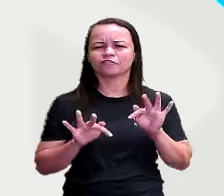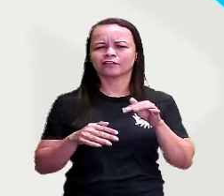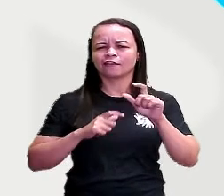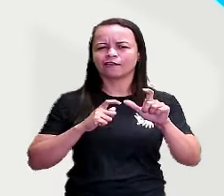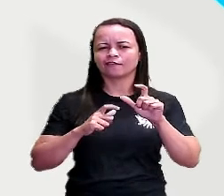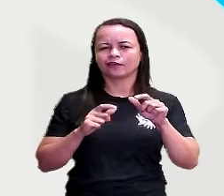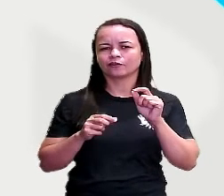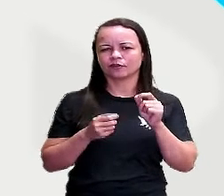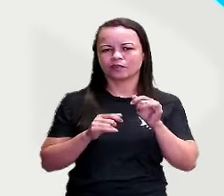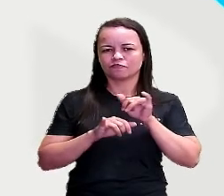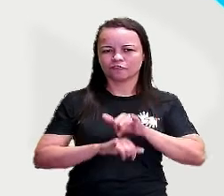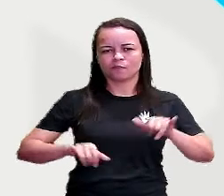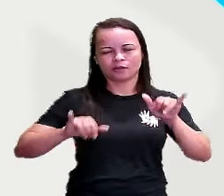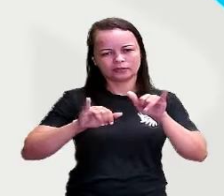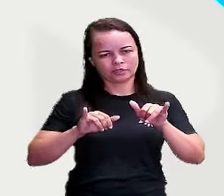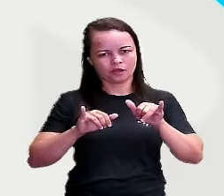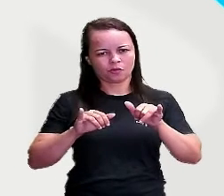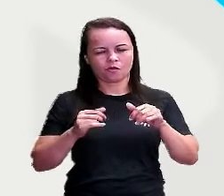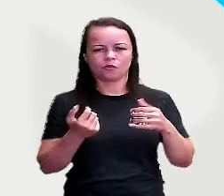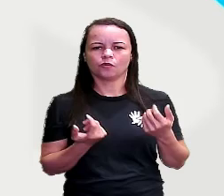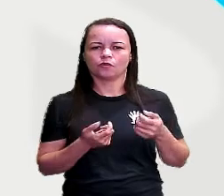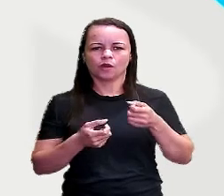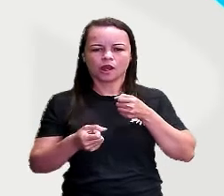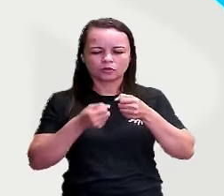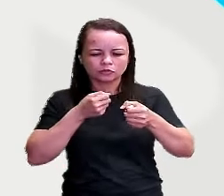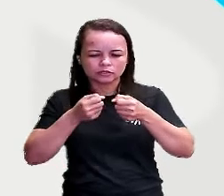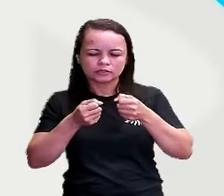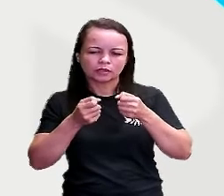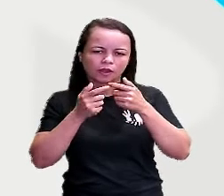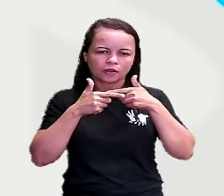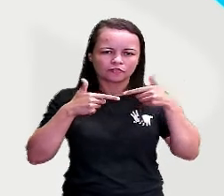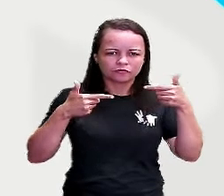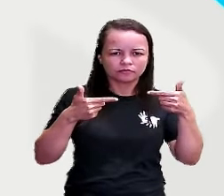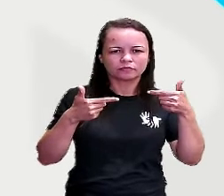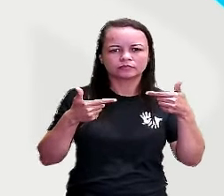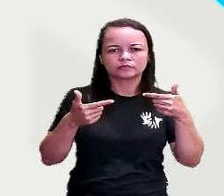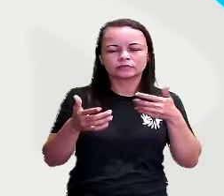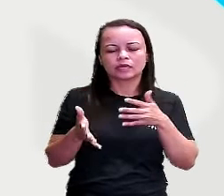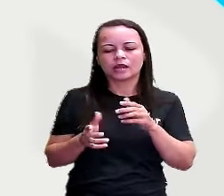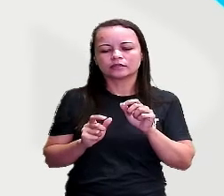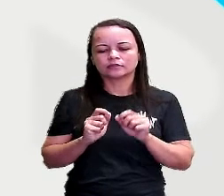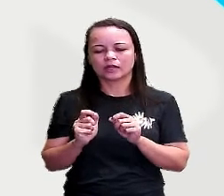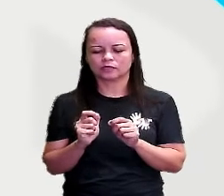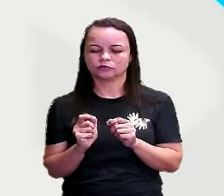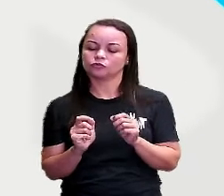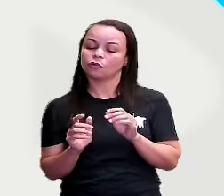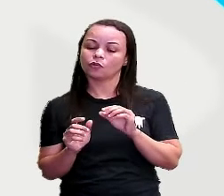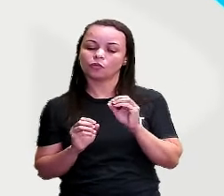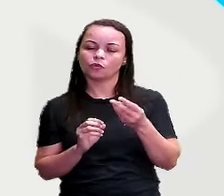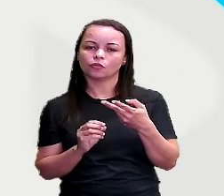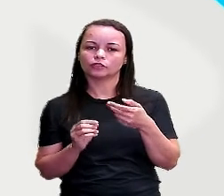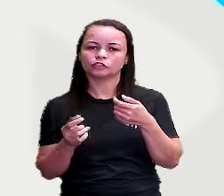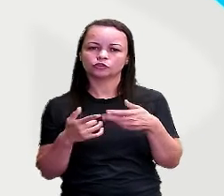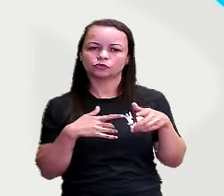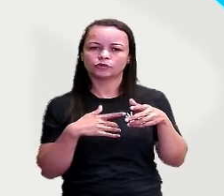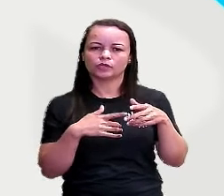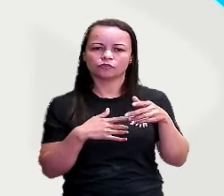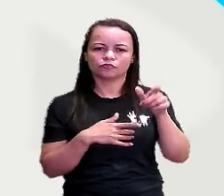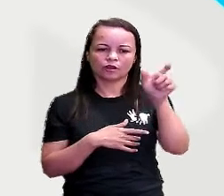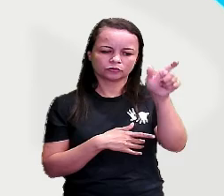uma informação, noticiar um fato engraçado, provocar humor ou instruir um fato ao